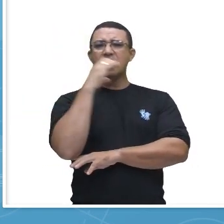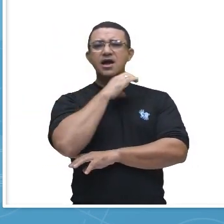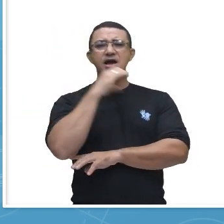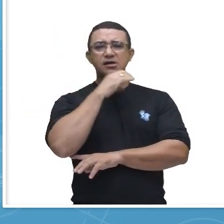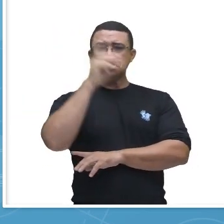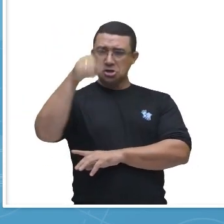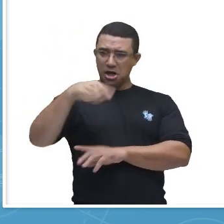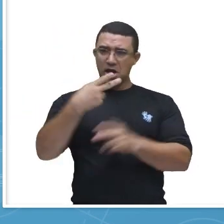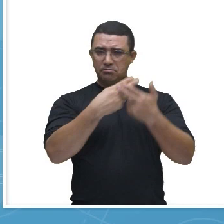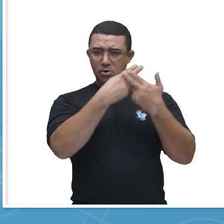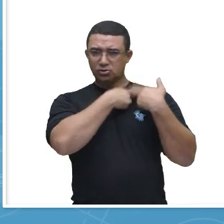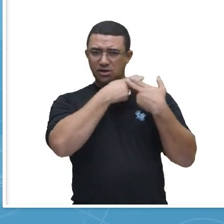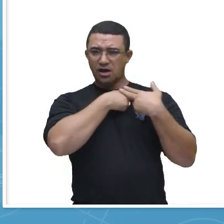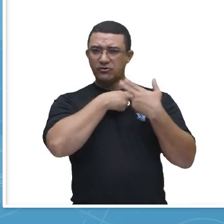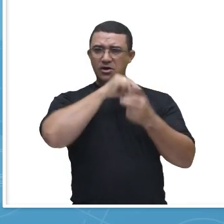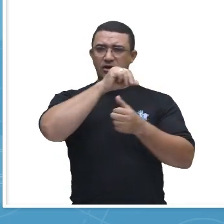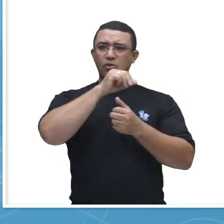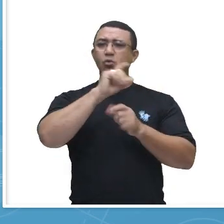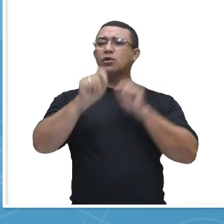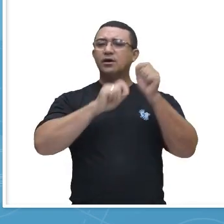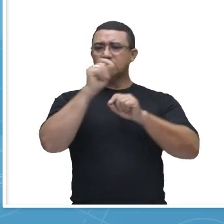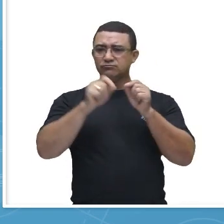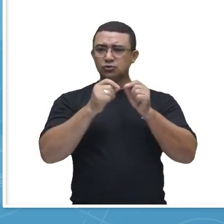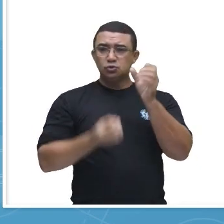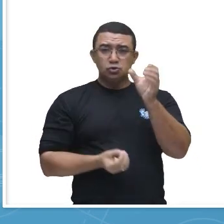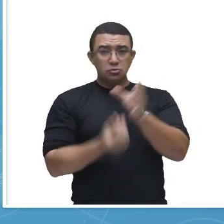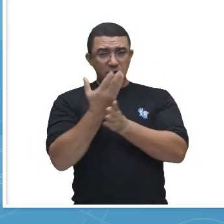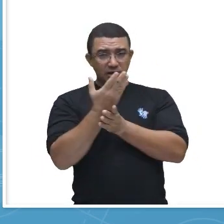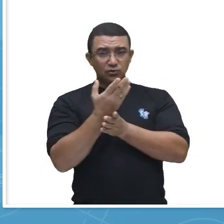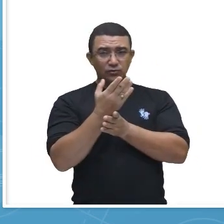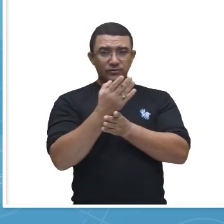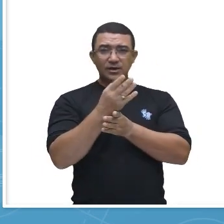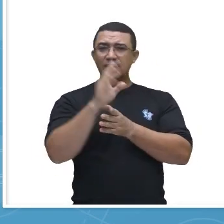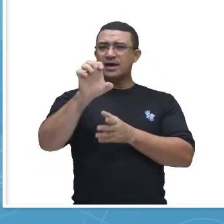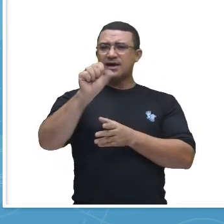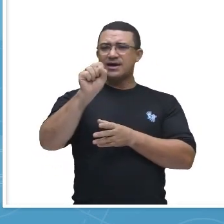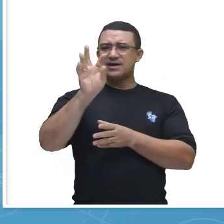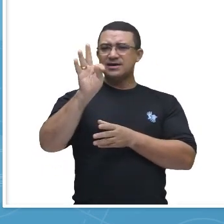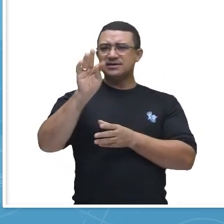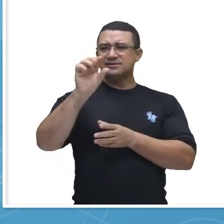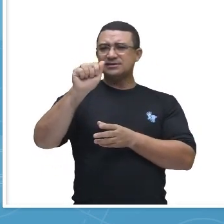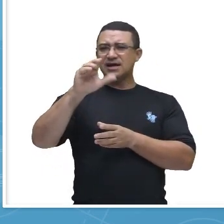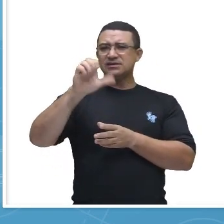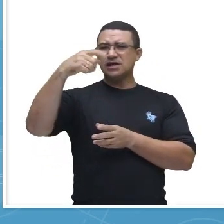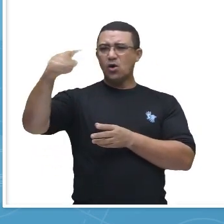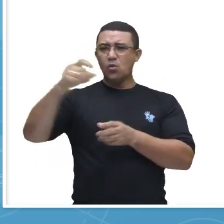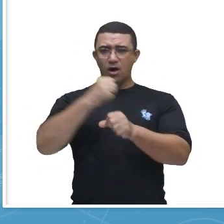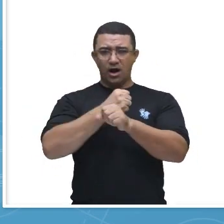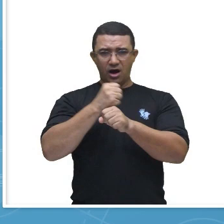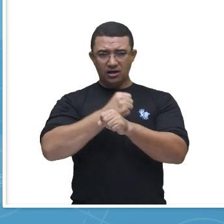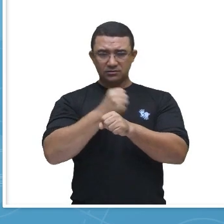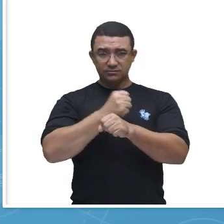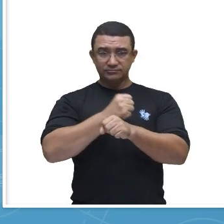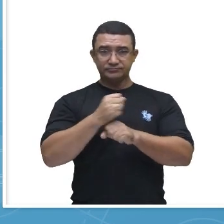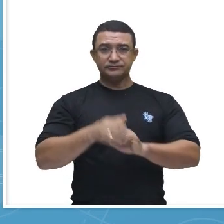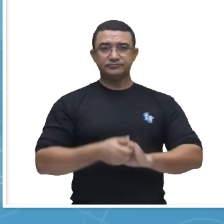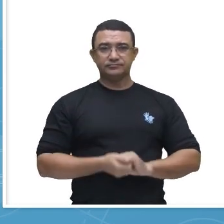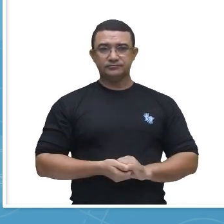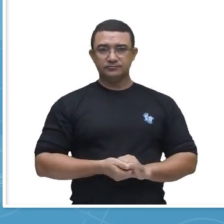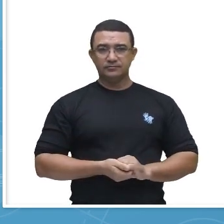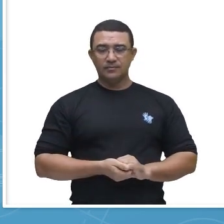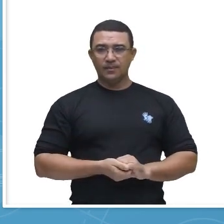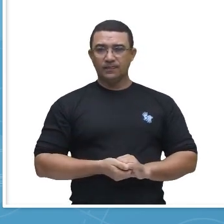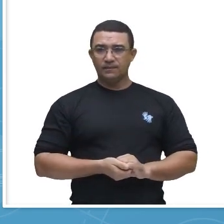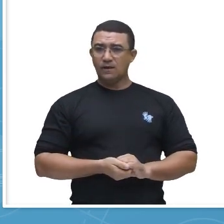estações do ano, né? Será? Não, né, gente? O movimento de translação da